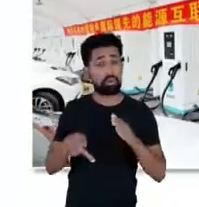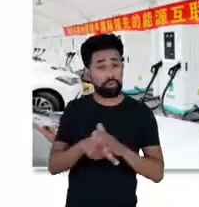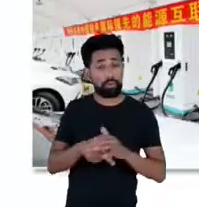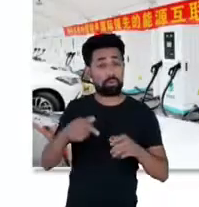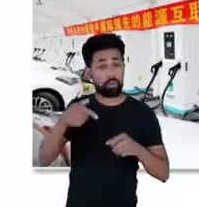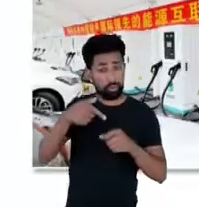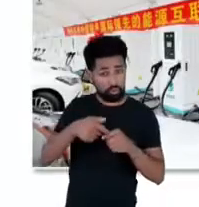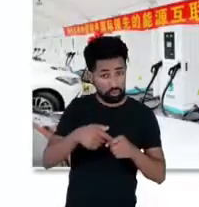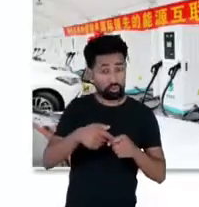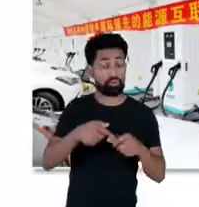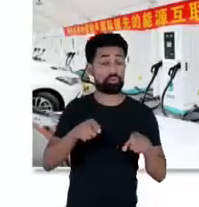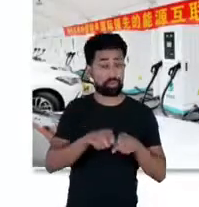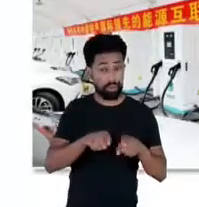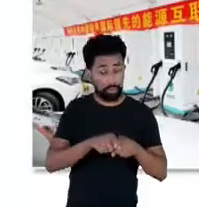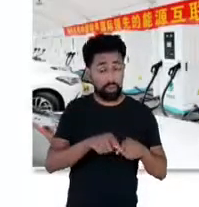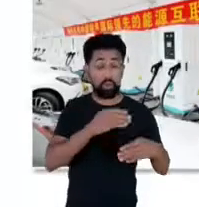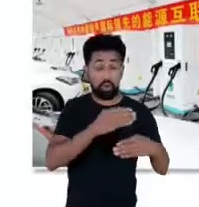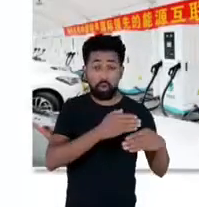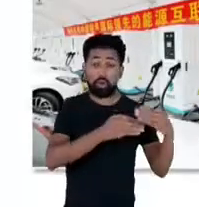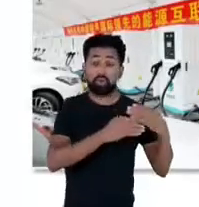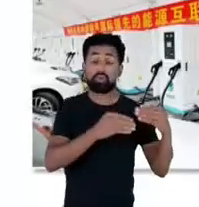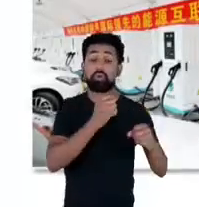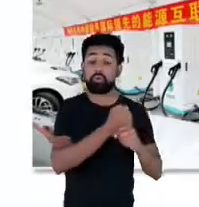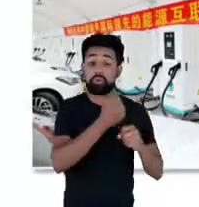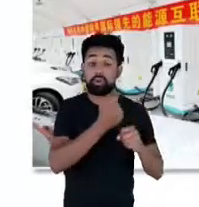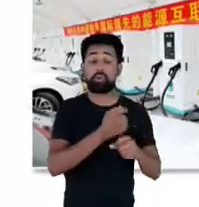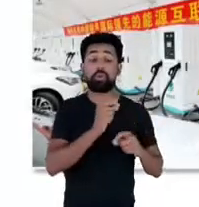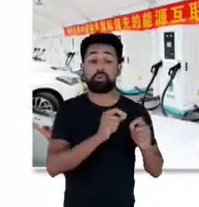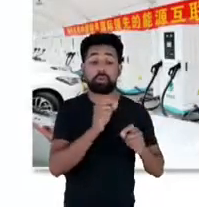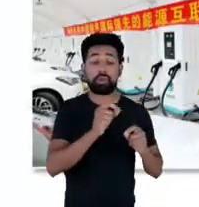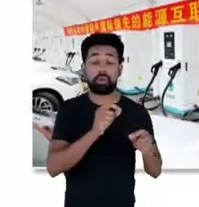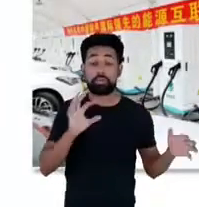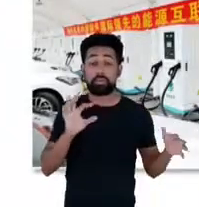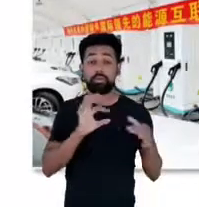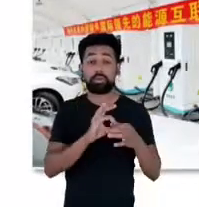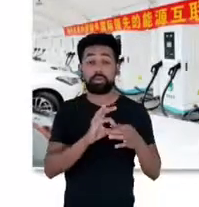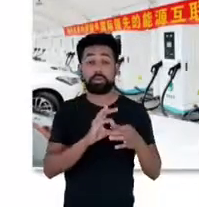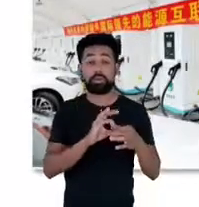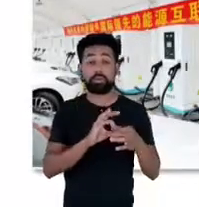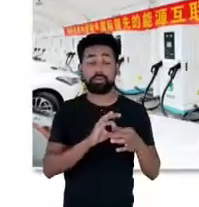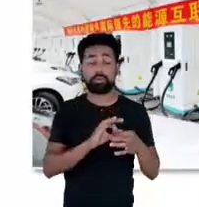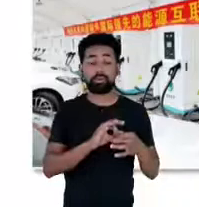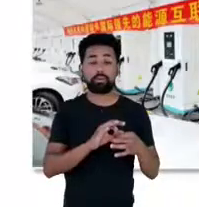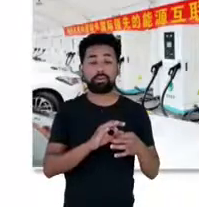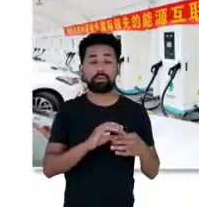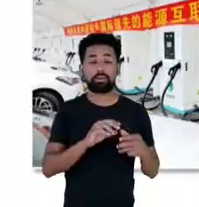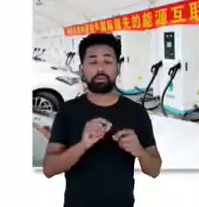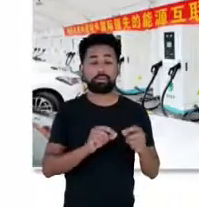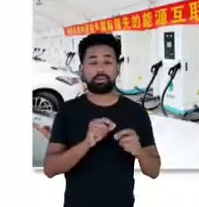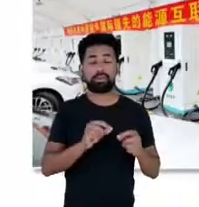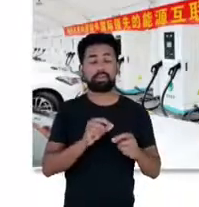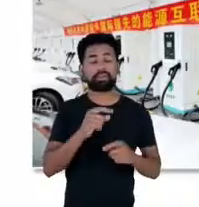construímos uma rede de carregamento rápido em 176 cidades.